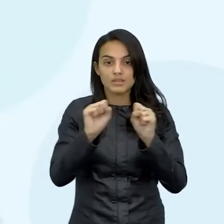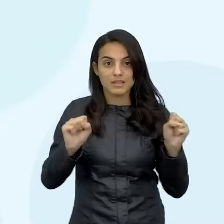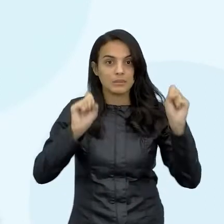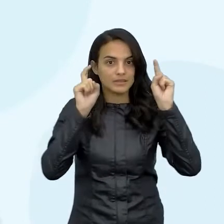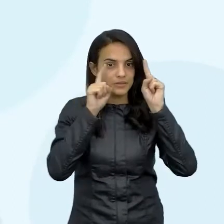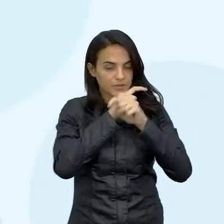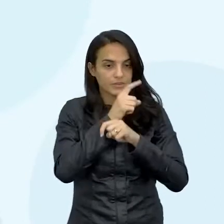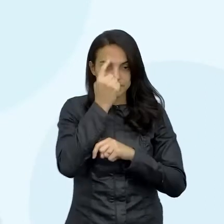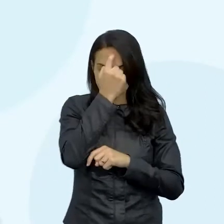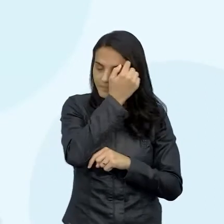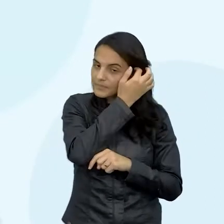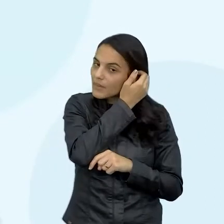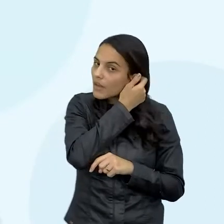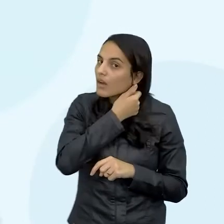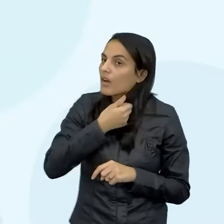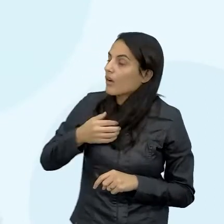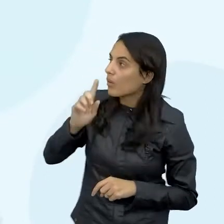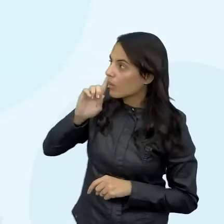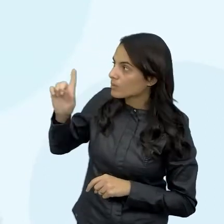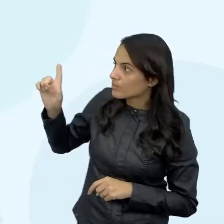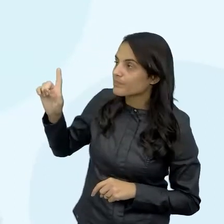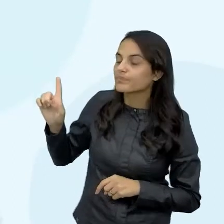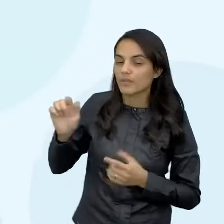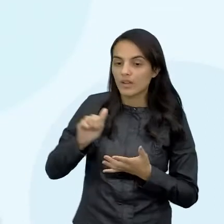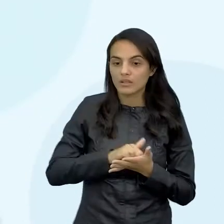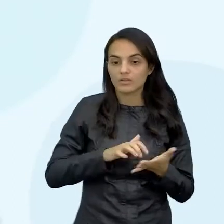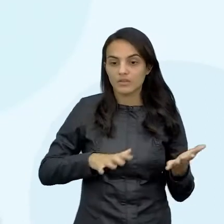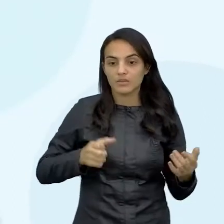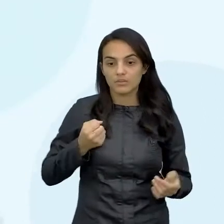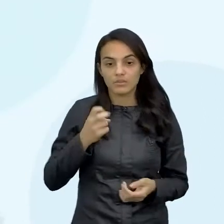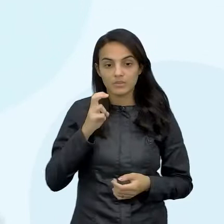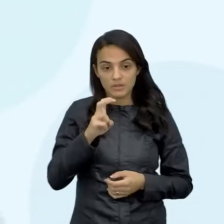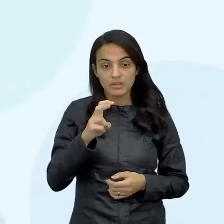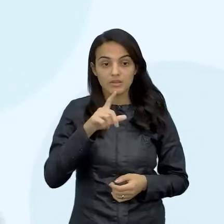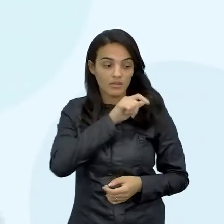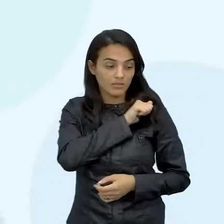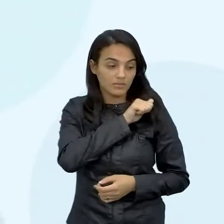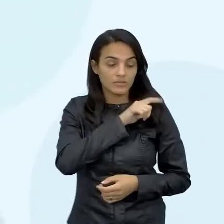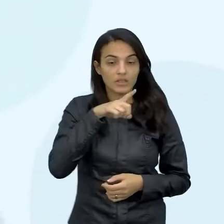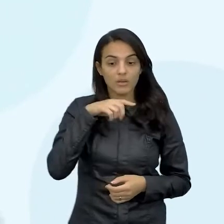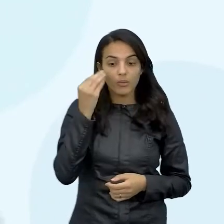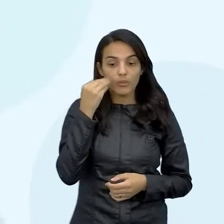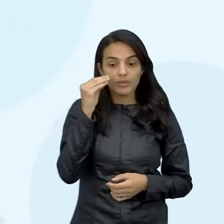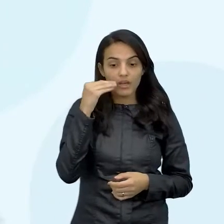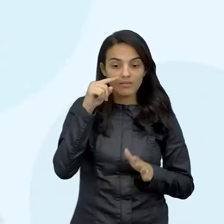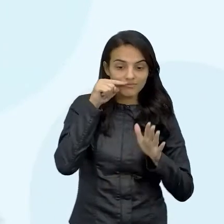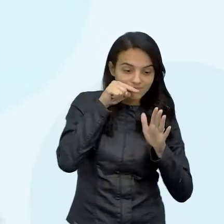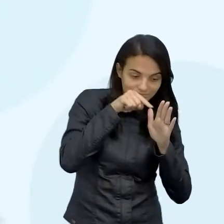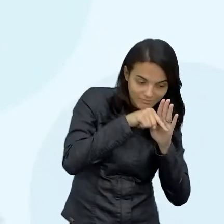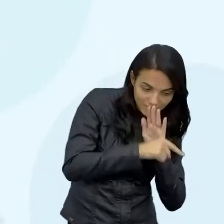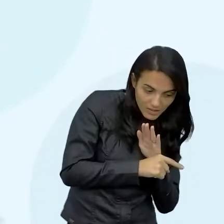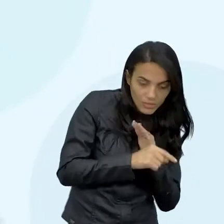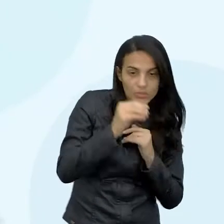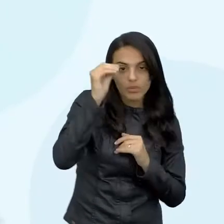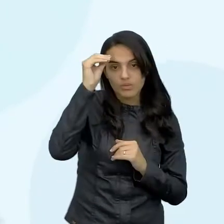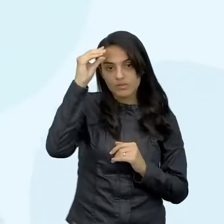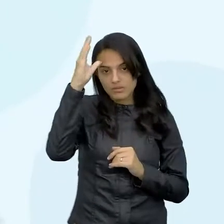complexos. Então tá aí, ó, na atividade 5, os estudantes terão a oportunidade de aprofundar seus